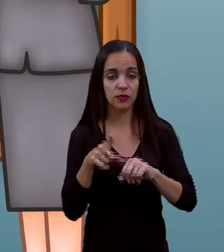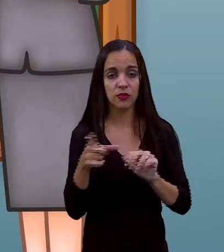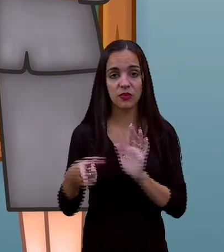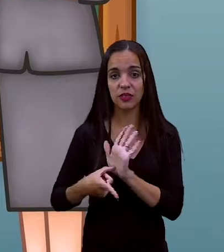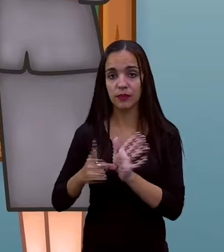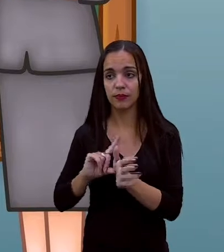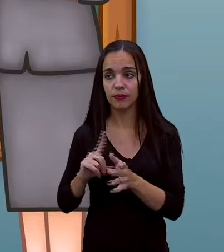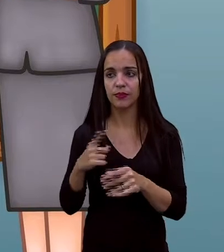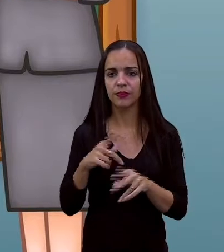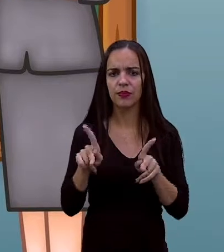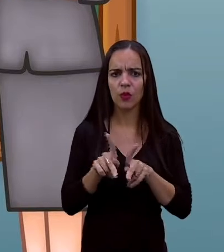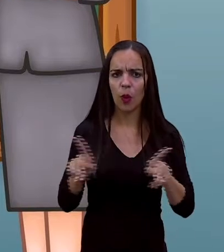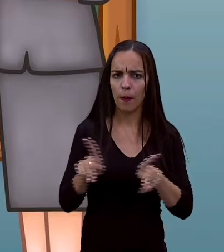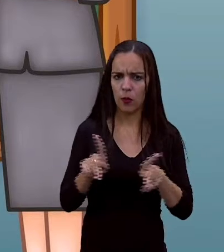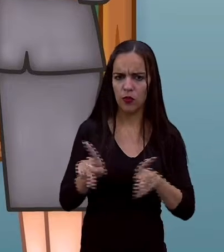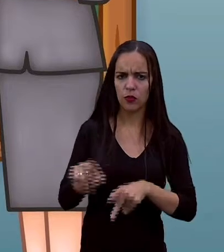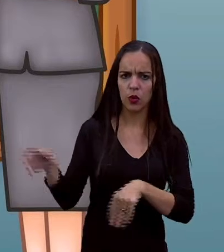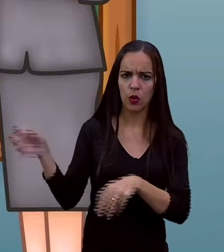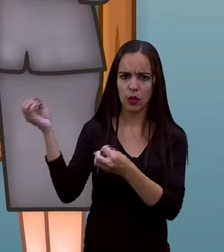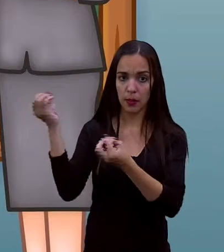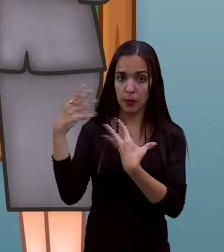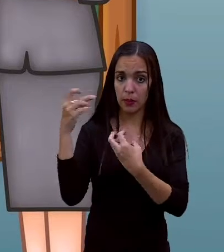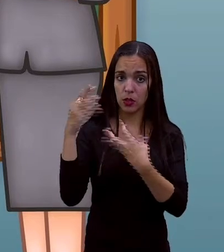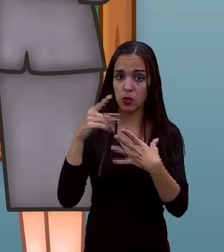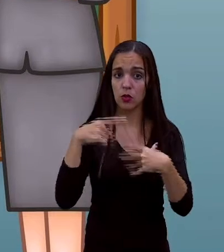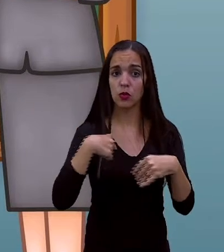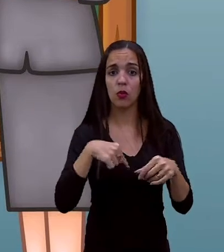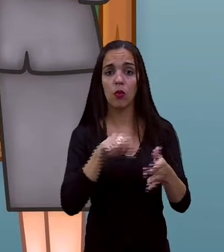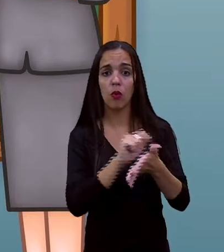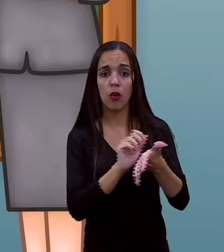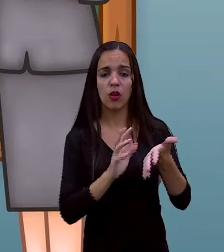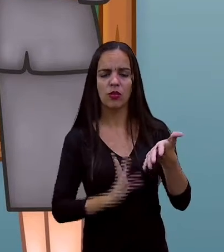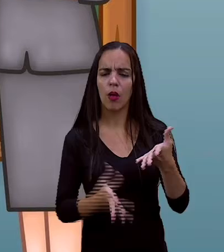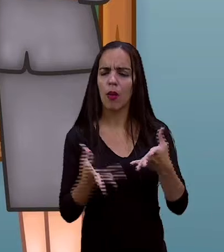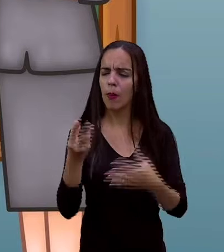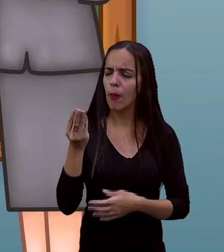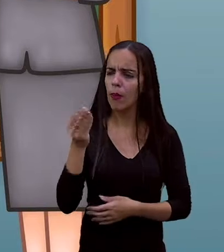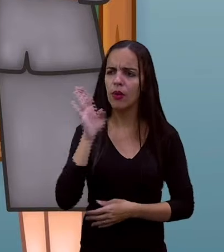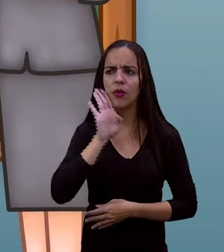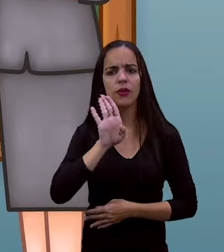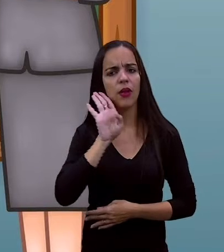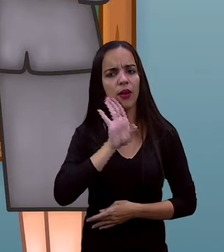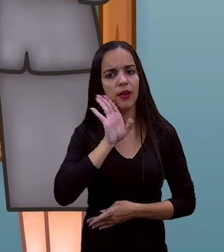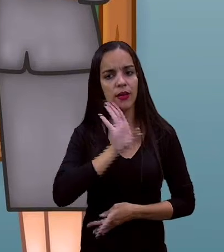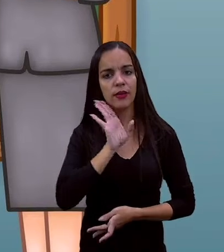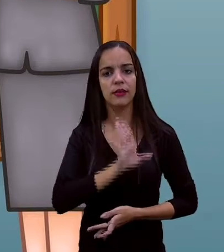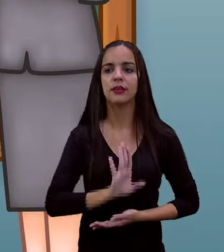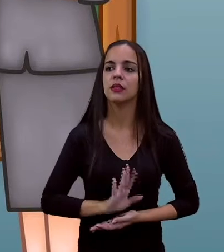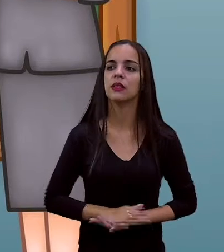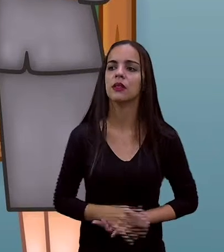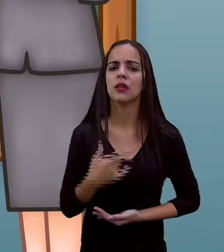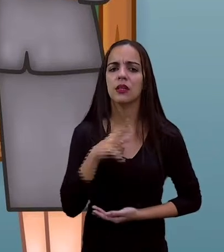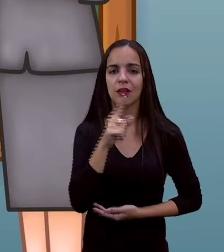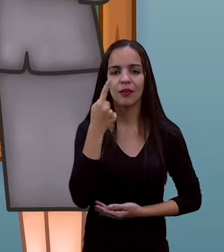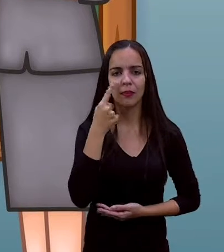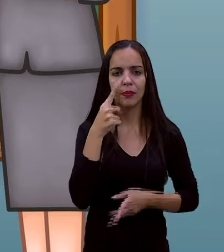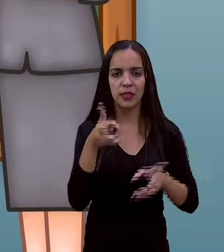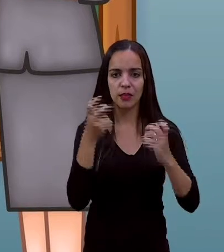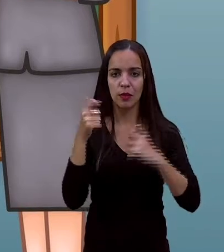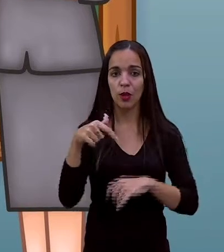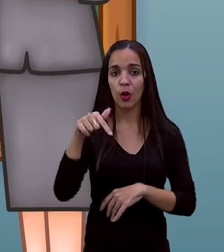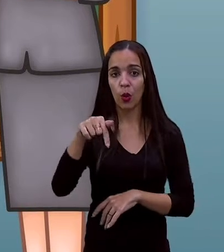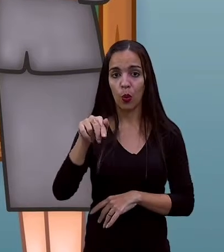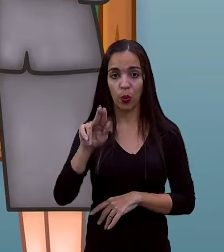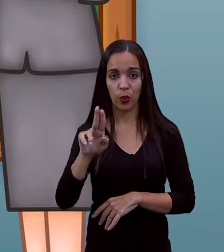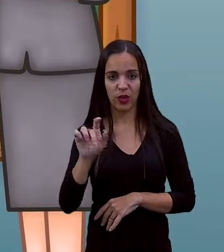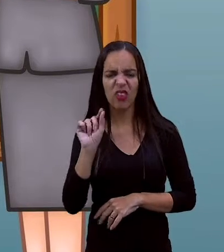A professora que me ensinou a atividade é muito legal. Então aí eu tenho o pronome relativo que, depois eu